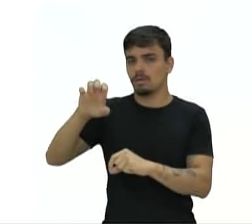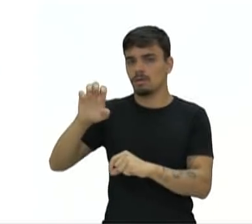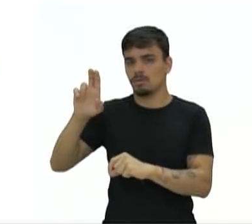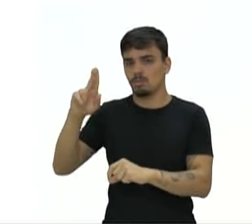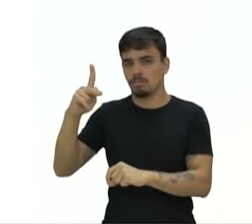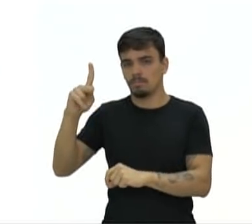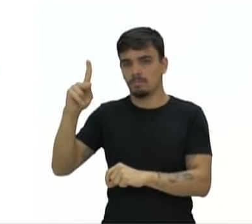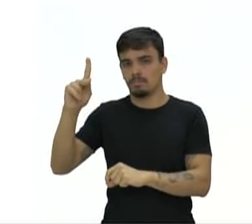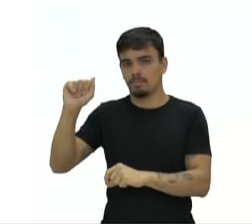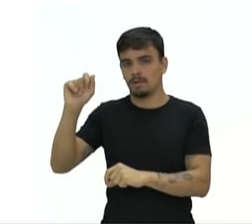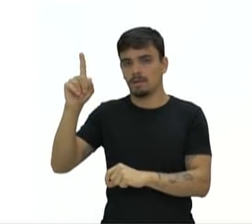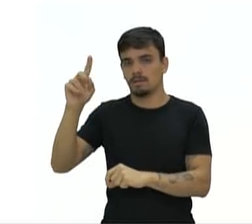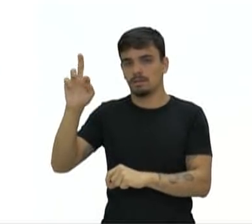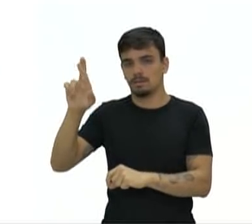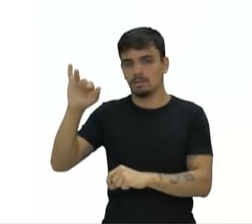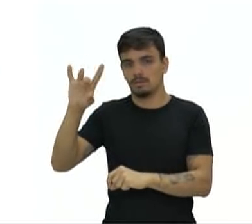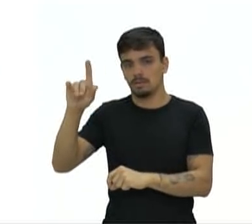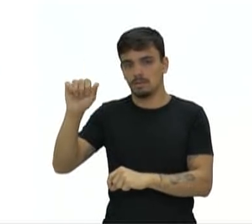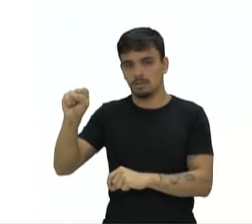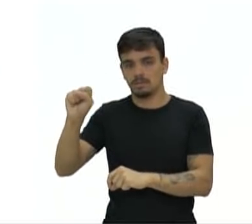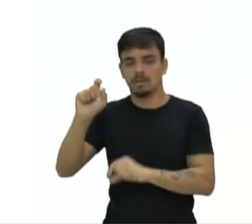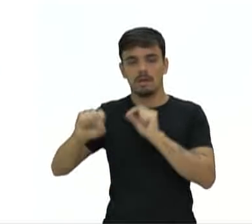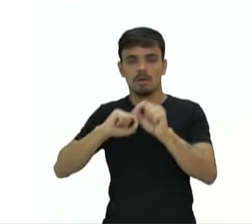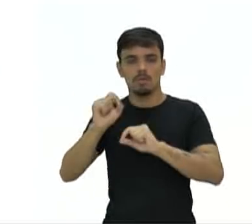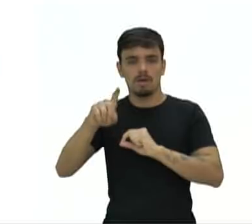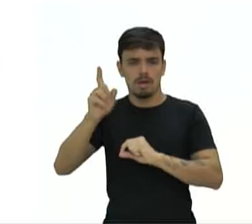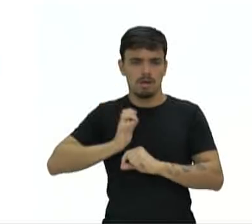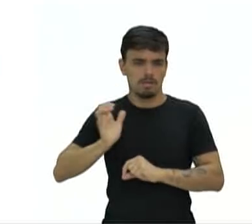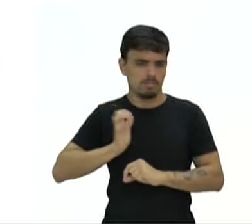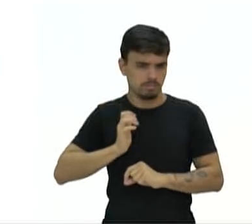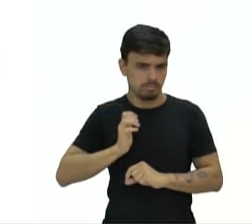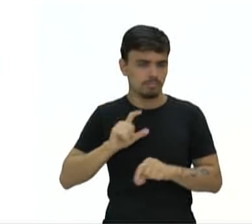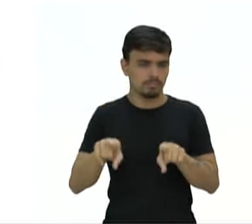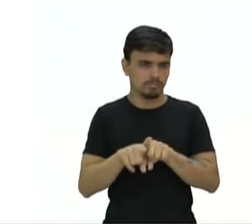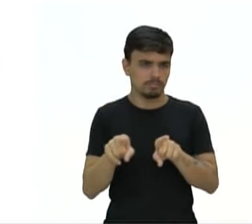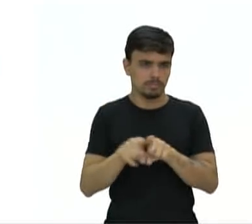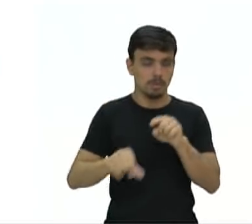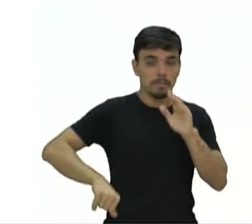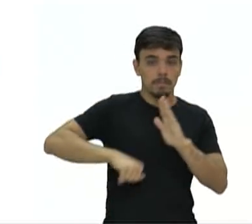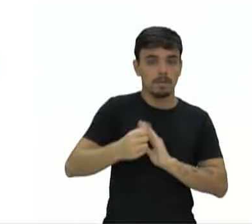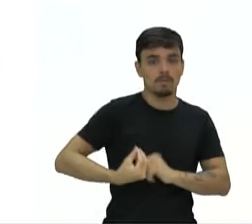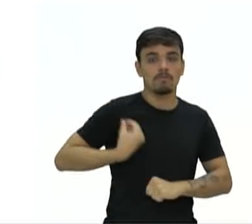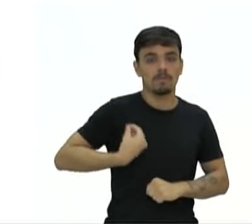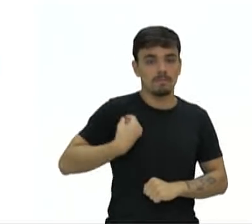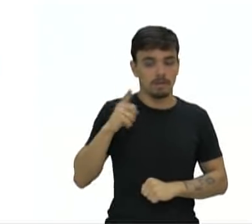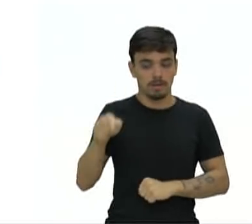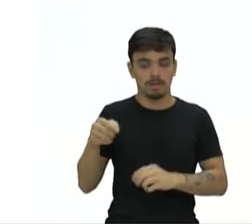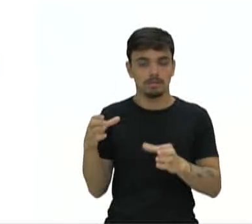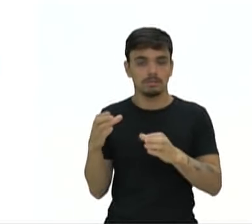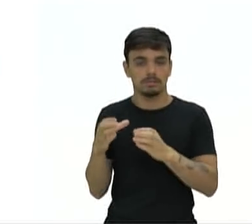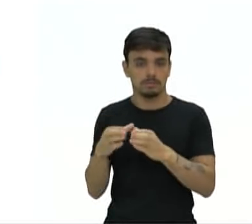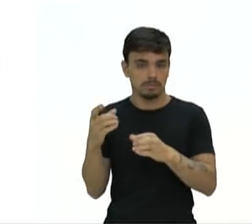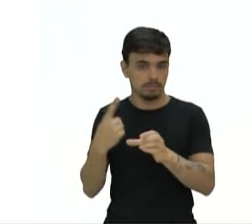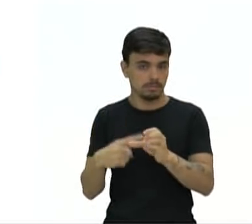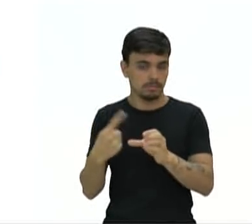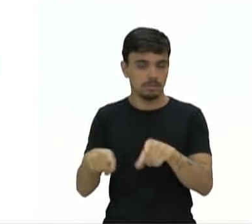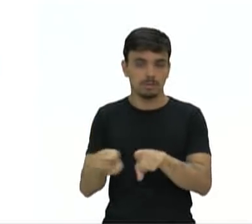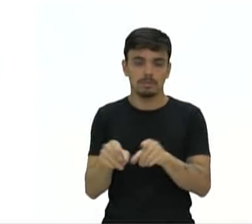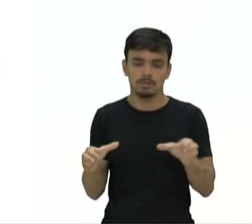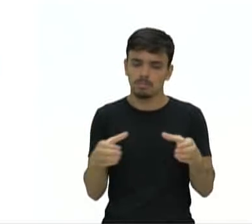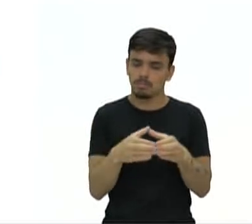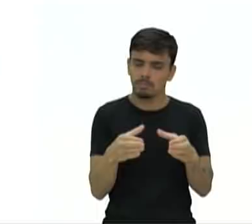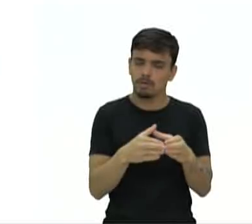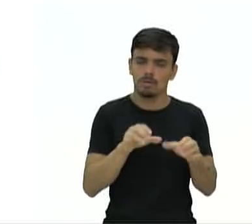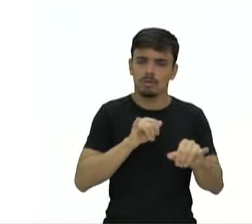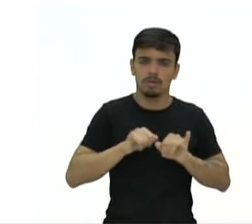eupátridas, que eram grandes proprietários de terras, os ricos, descendentes dos primeiros habitantes da cidade. Havia também os pequenos proprietários,